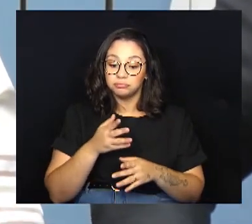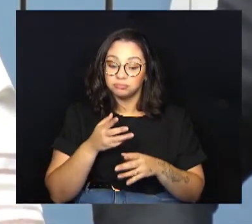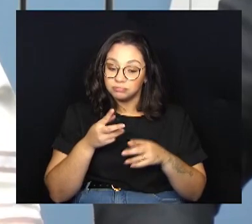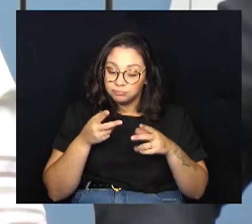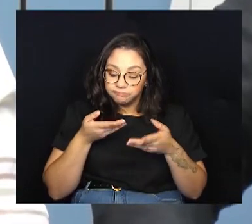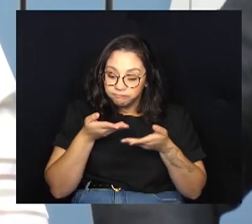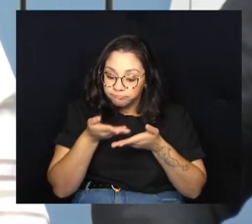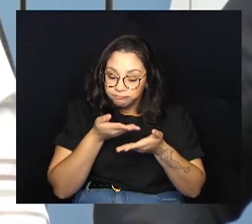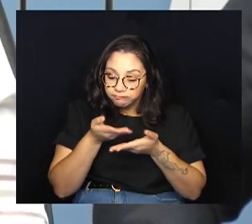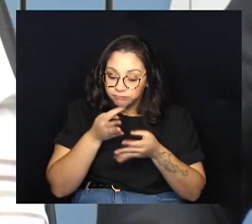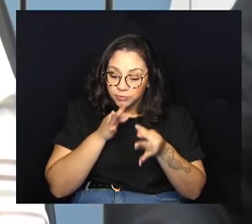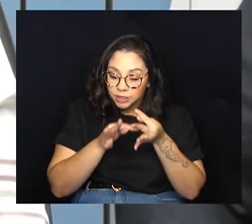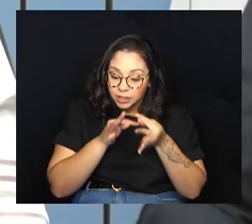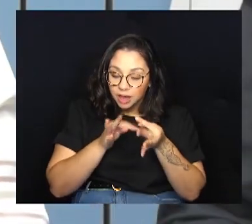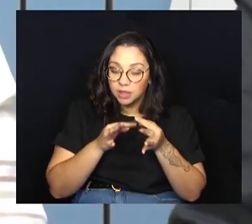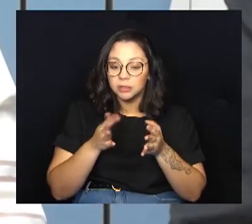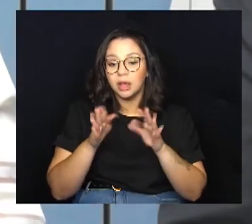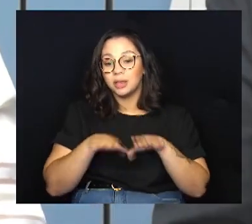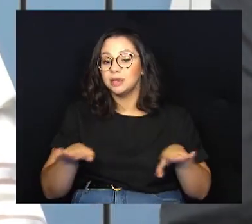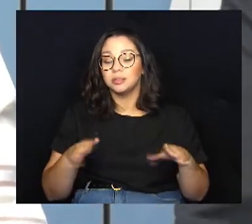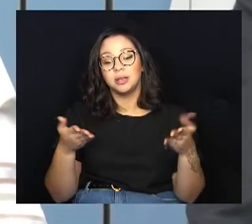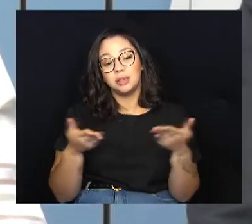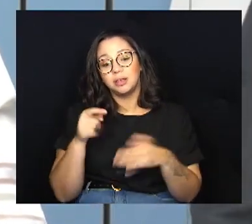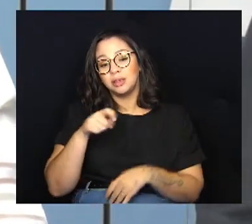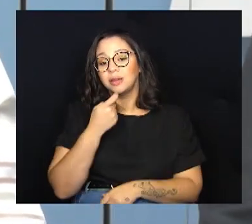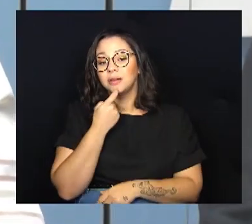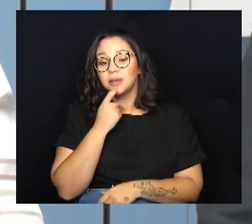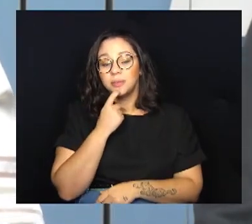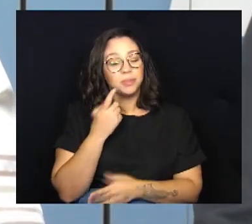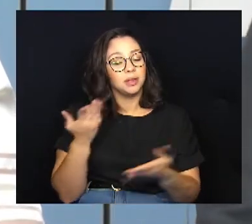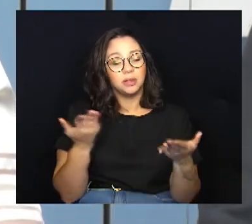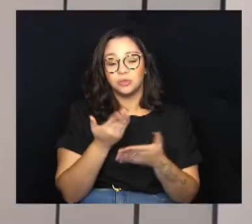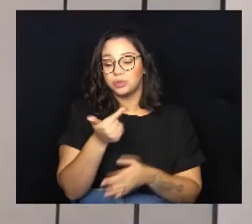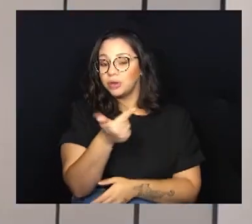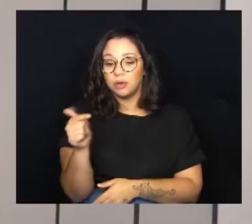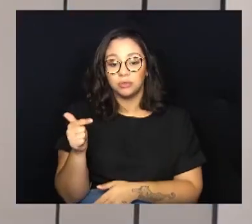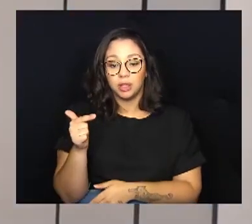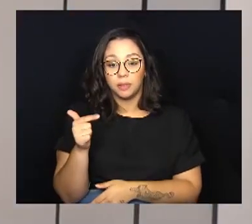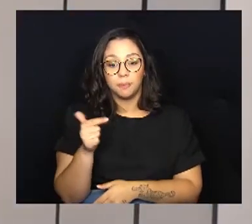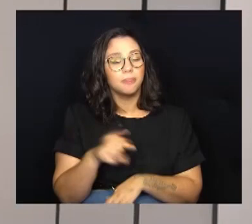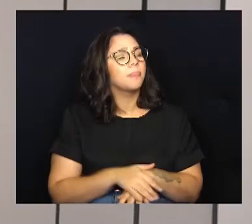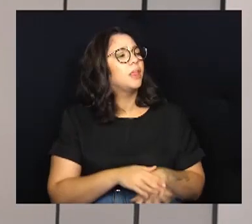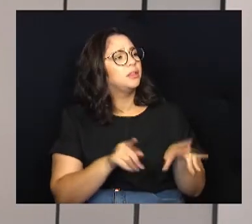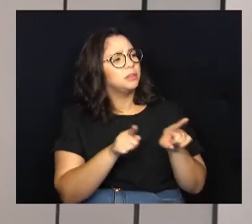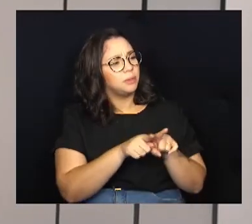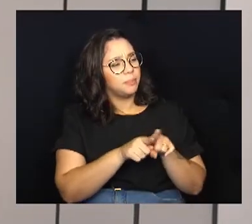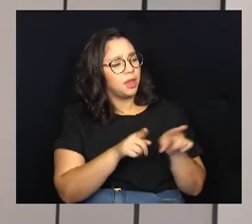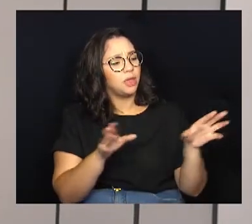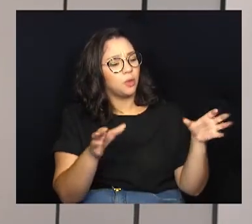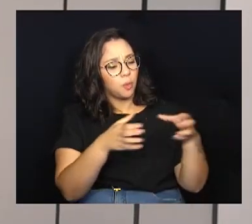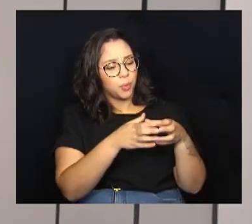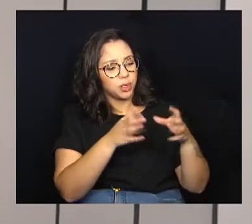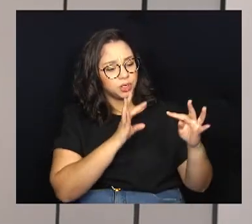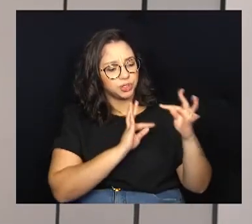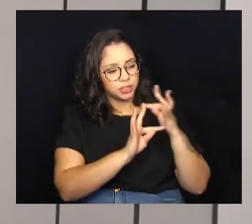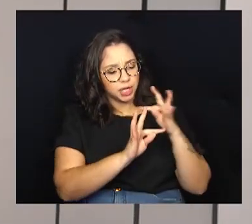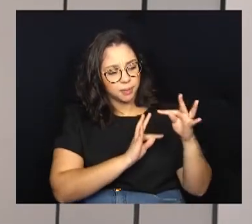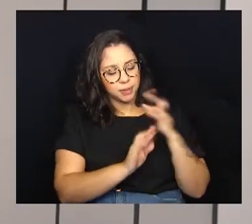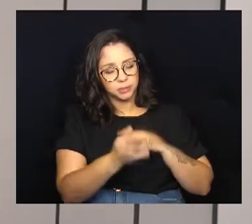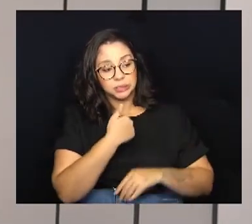inclusive, dessa política pública, como Campinas está nesse contexto? Nós já temos a preparação para um